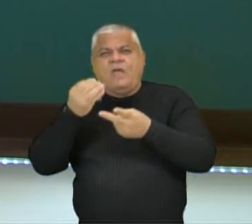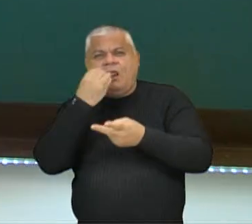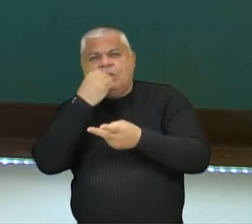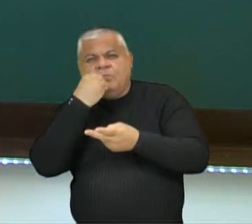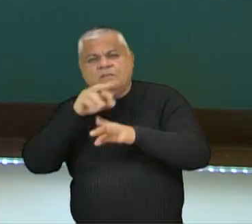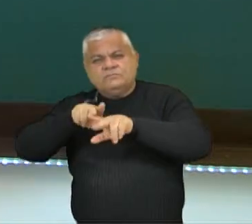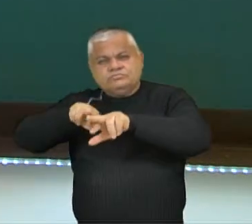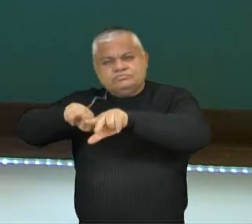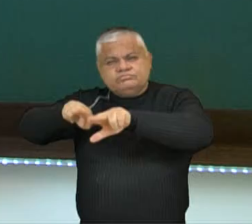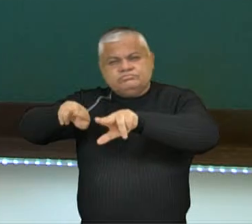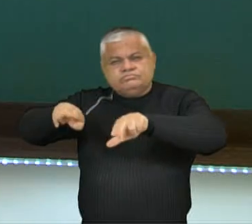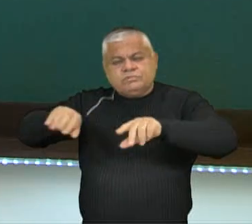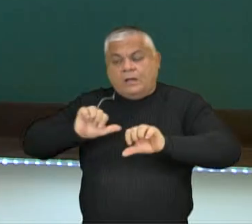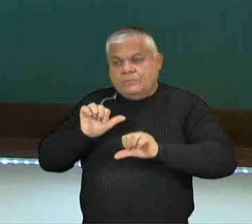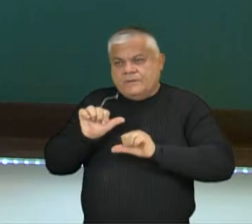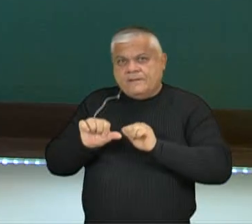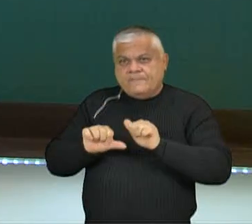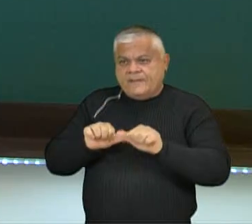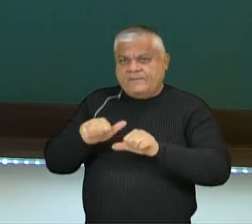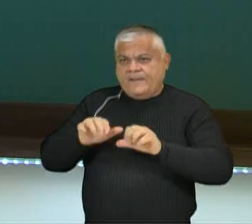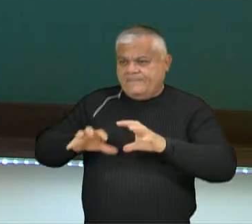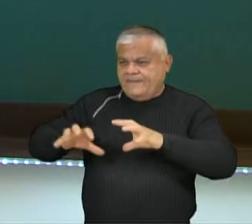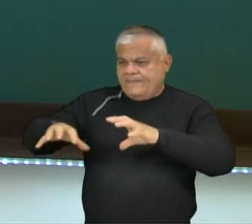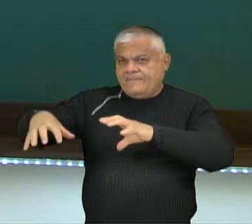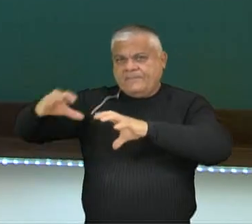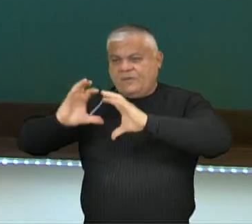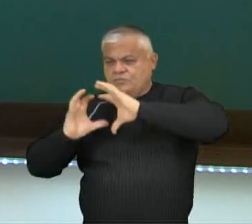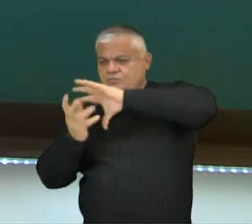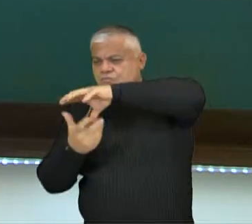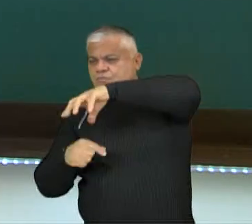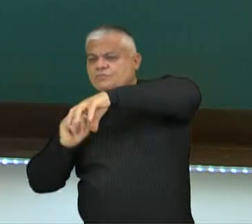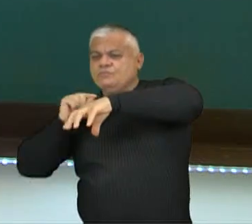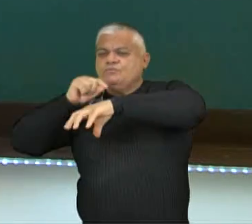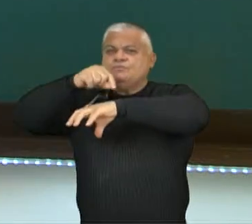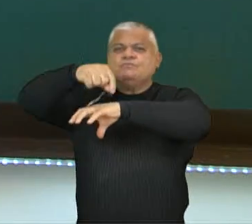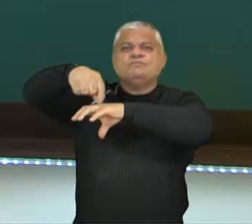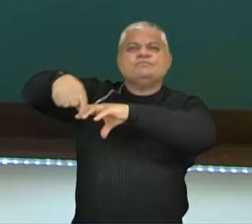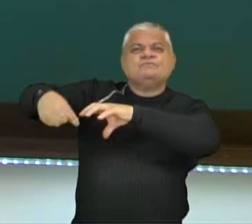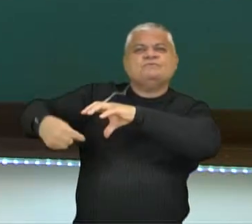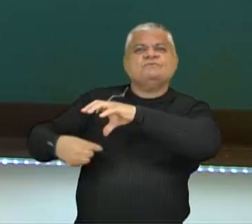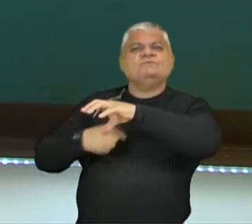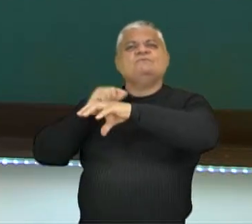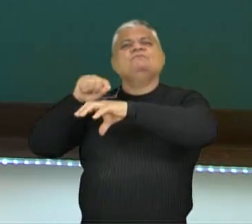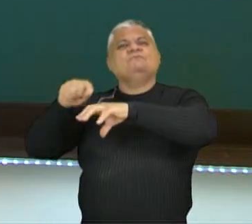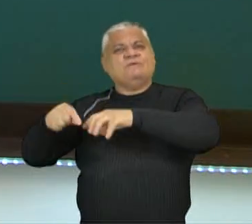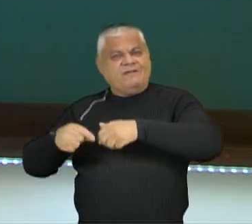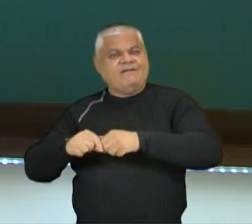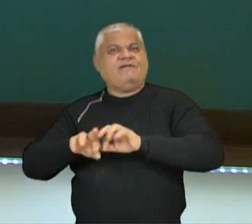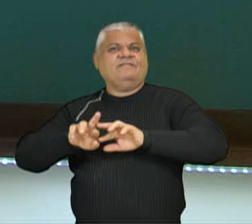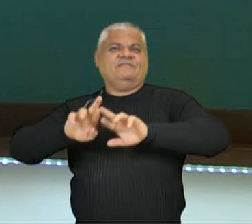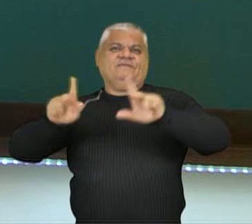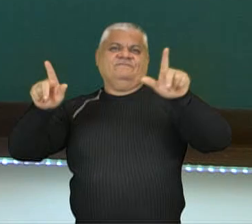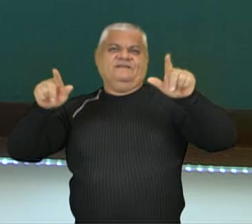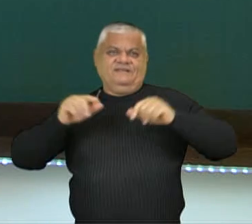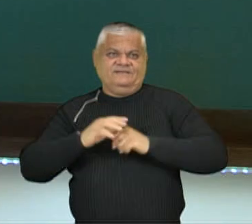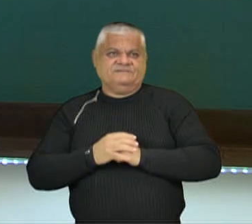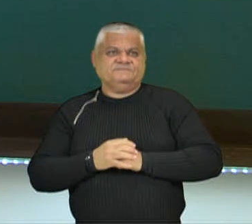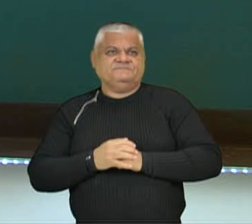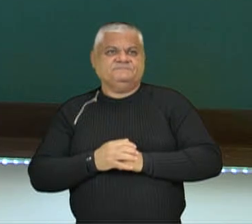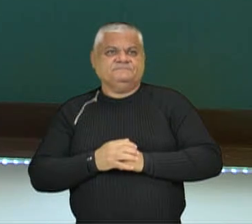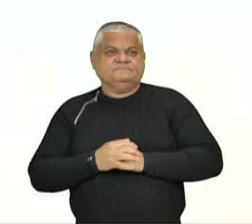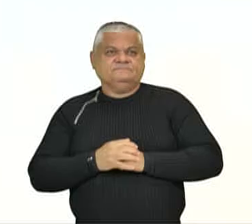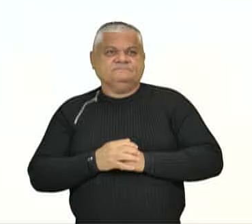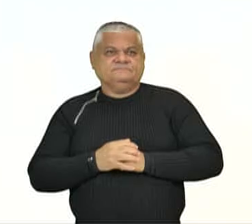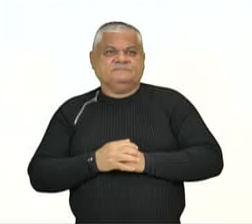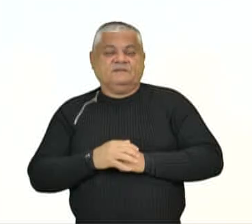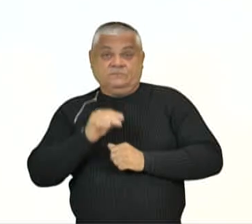vai mudando conforme a gente vê essa modificação ou esse caminhos diferentes que os continentes vão tomando. Então